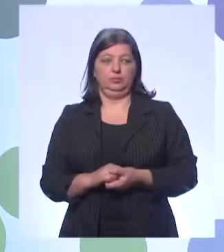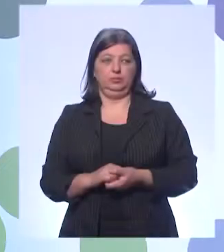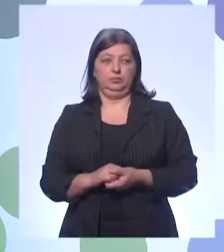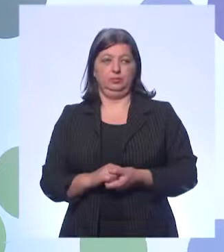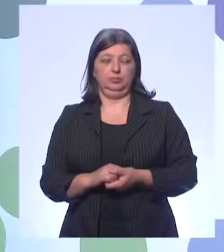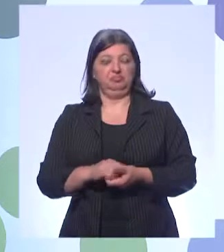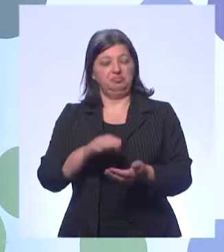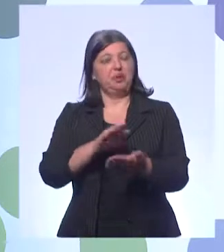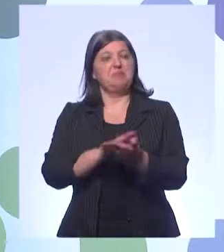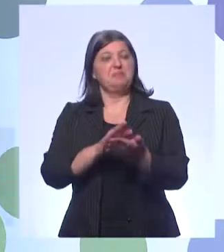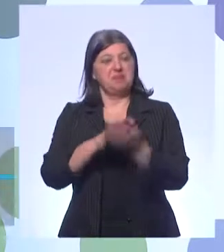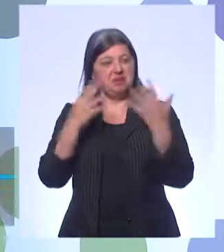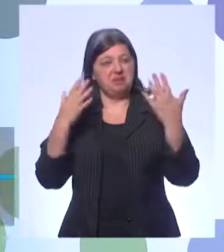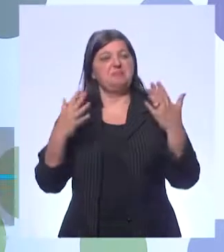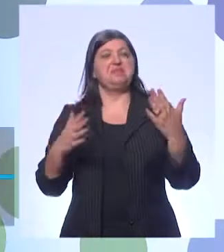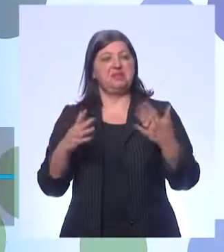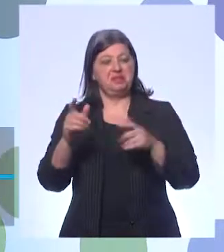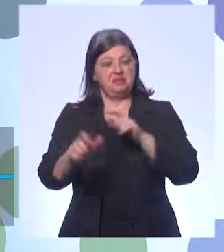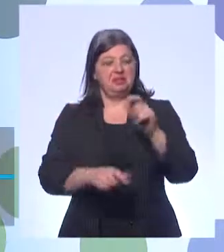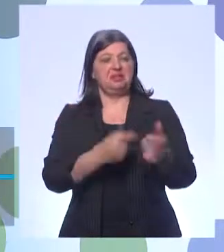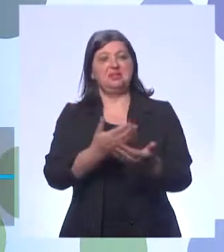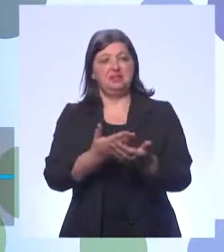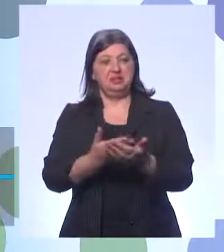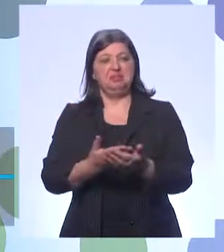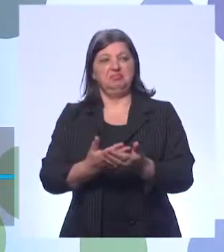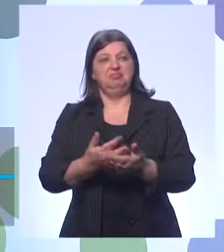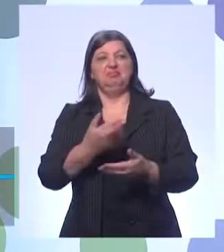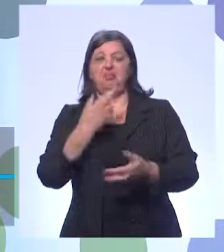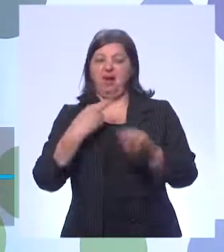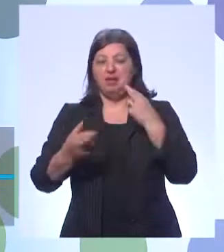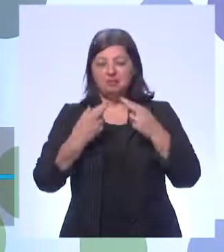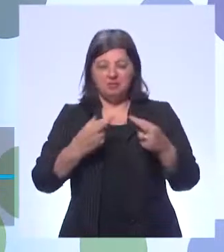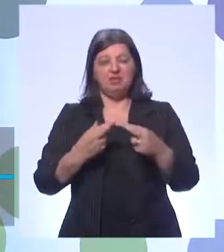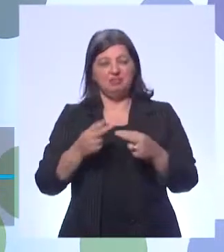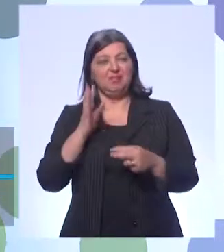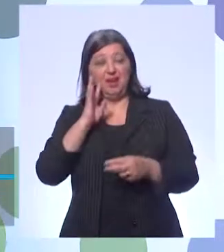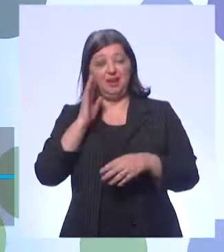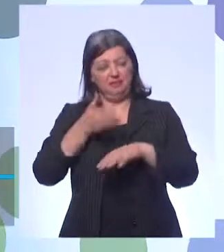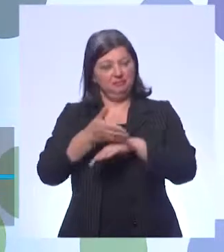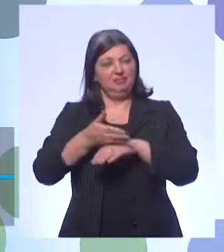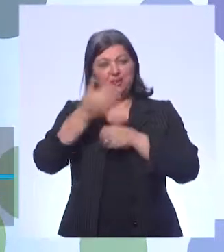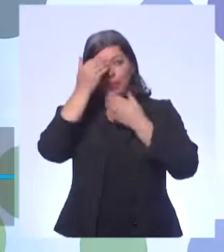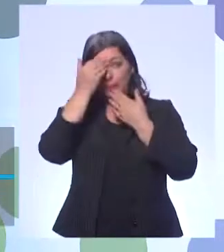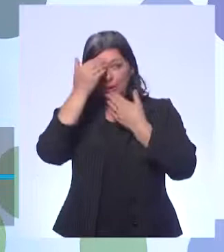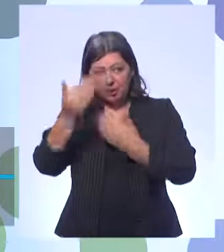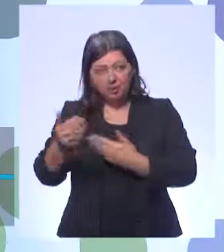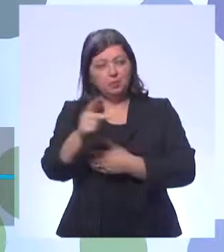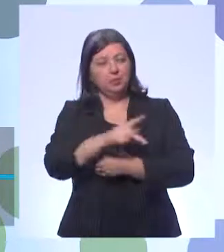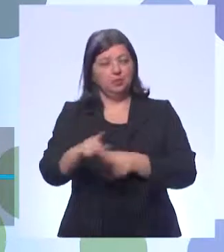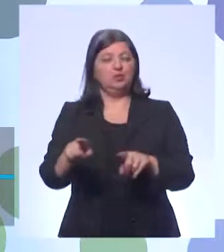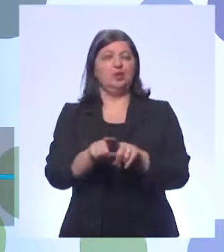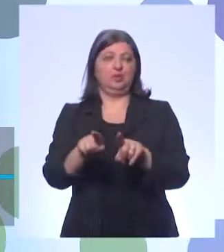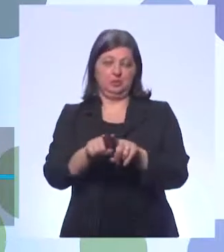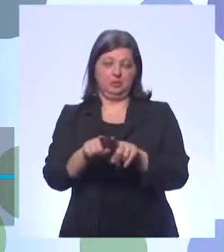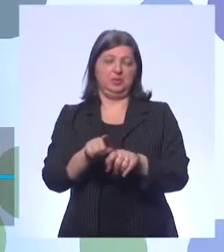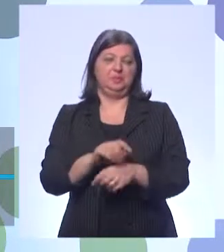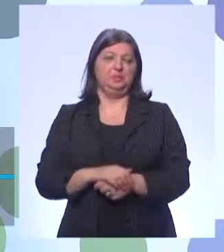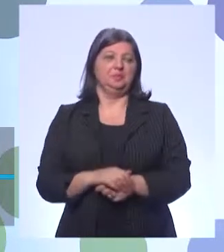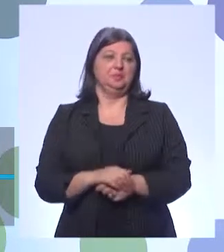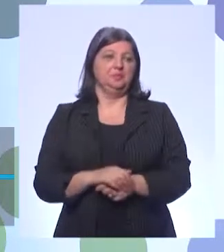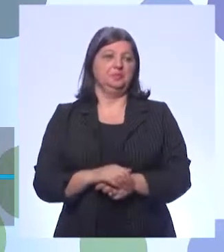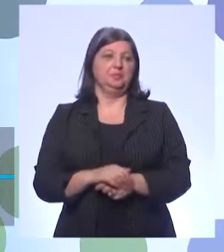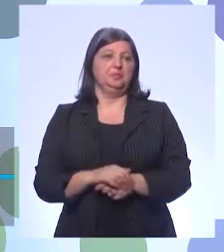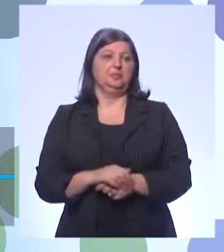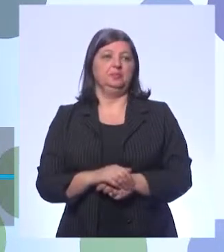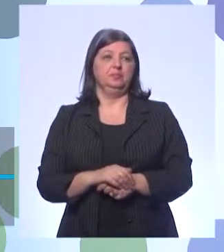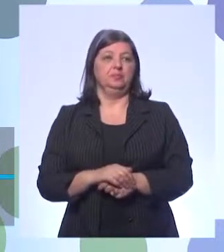Parabéns, estudantes. Aqui muitas respostas. Muito legal aí vocês estarem participando. E obrigado, professores, por trazer a resposta aqui dos estudantes, né? Como é o